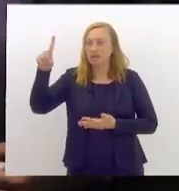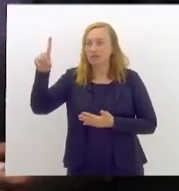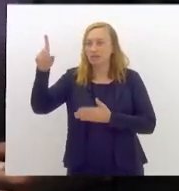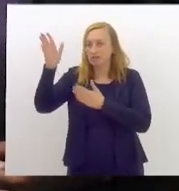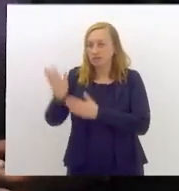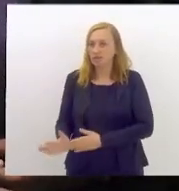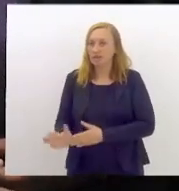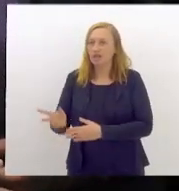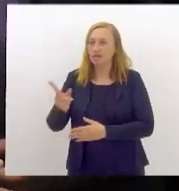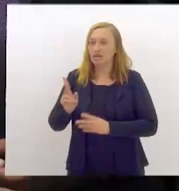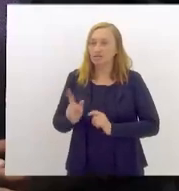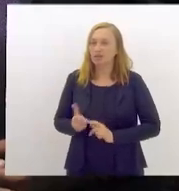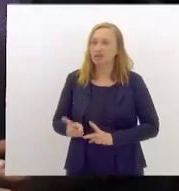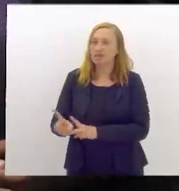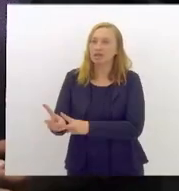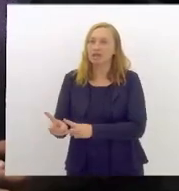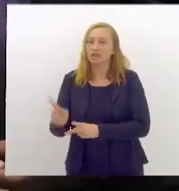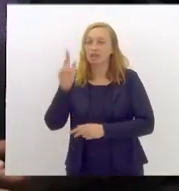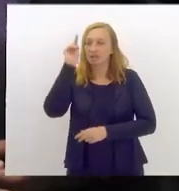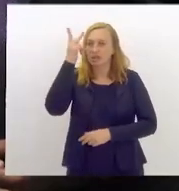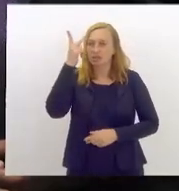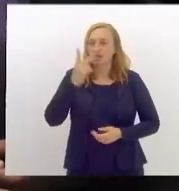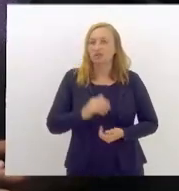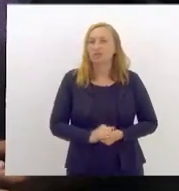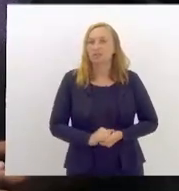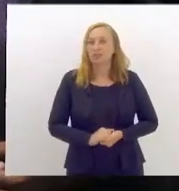fiel para seguir essa história